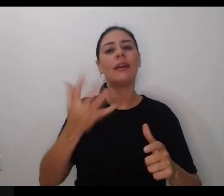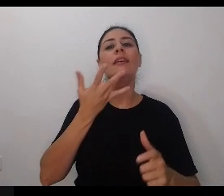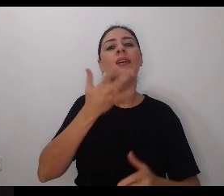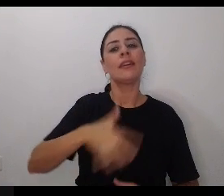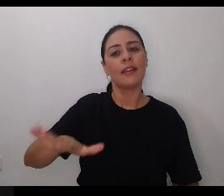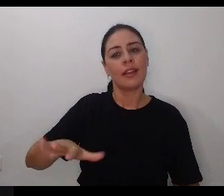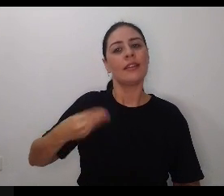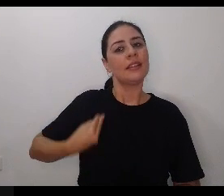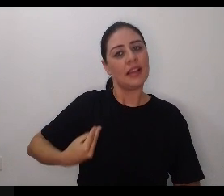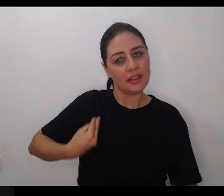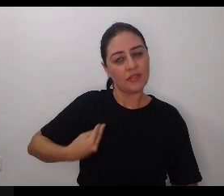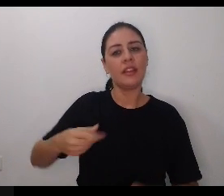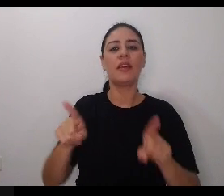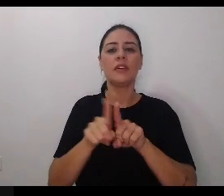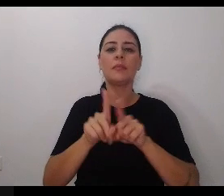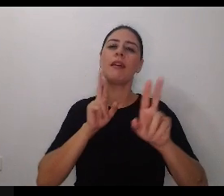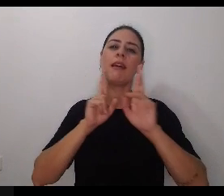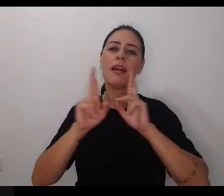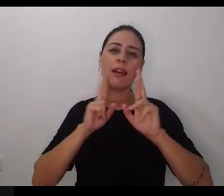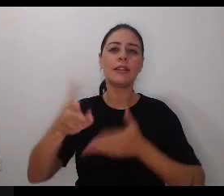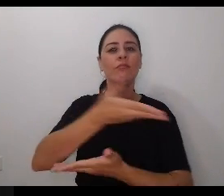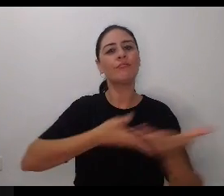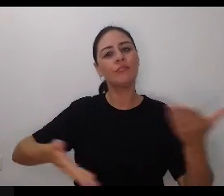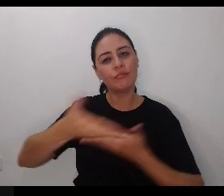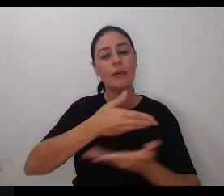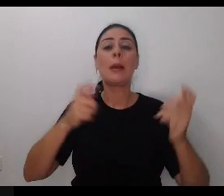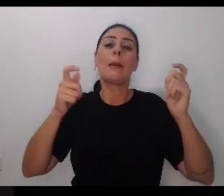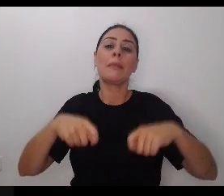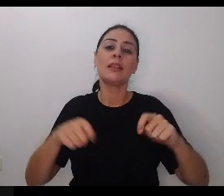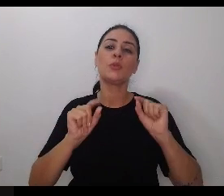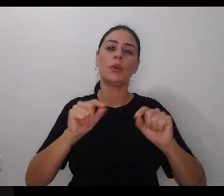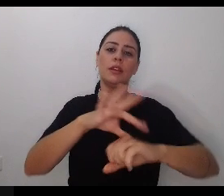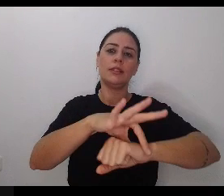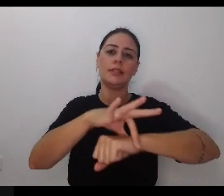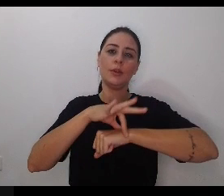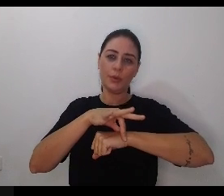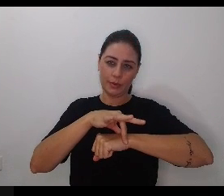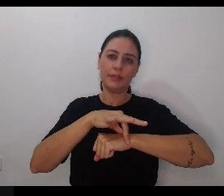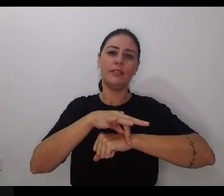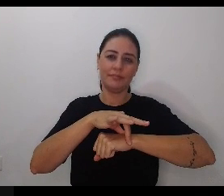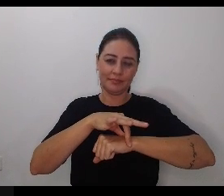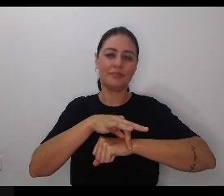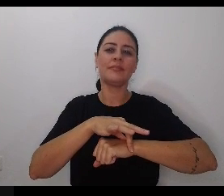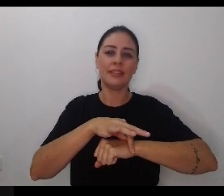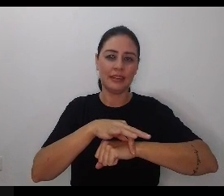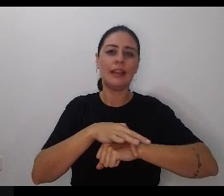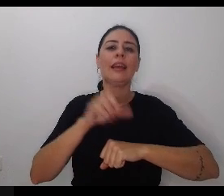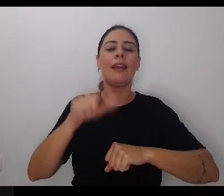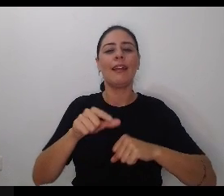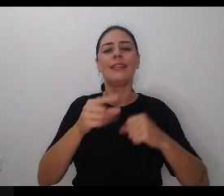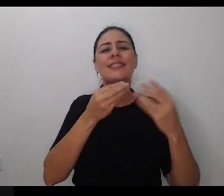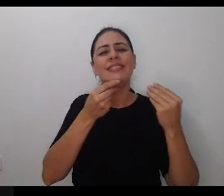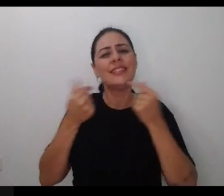ambiente onde a criança vive, né, as relações que ela está inserida, precisam ser seguras, né?